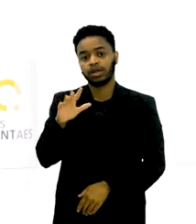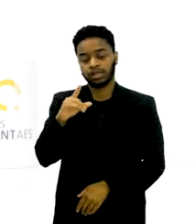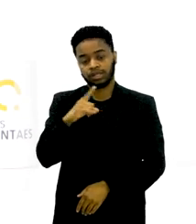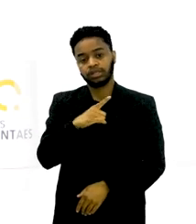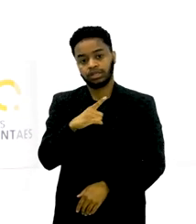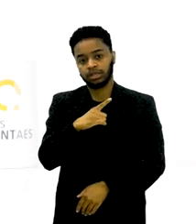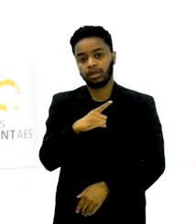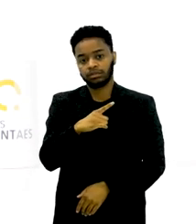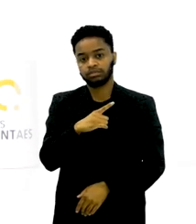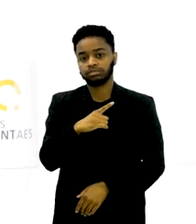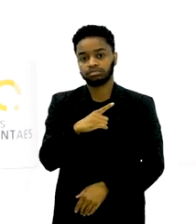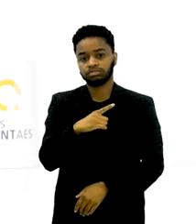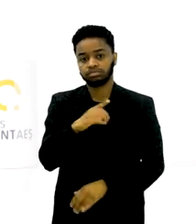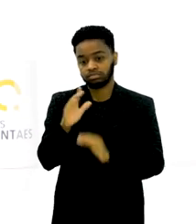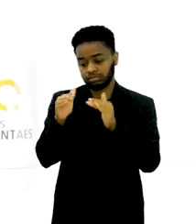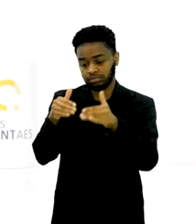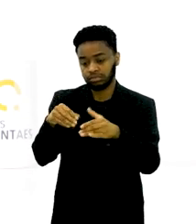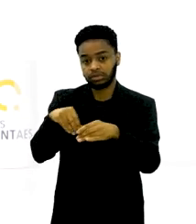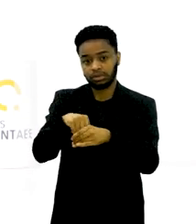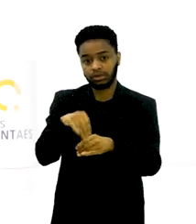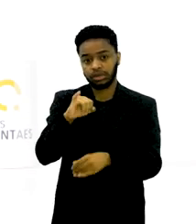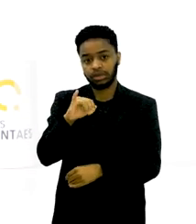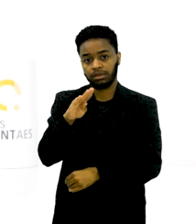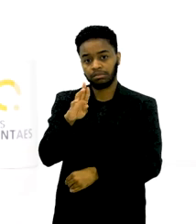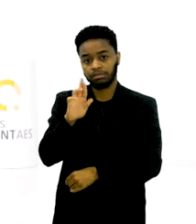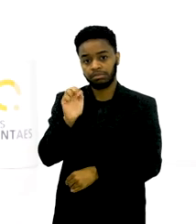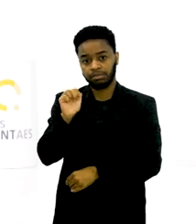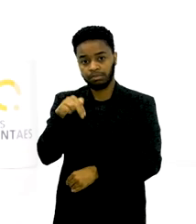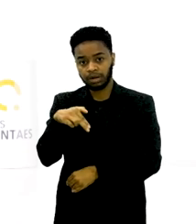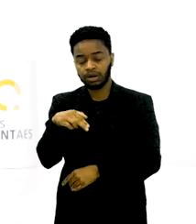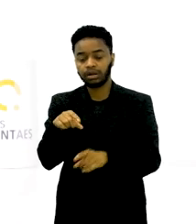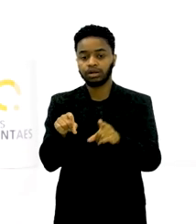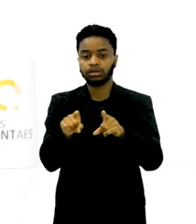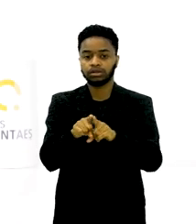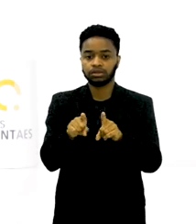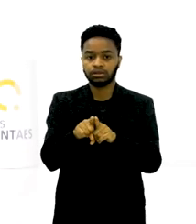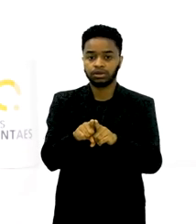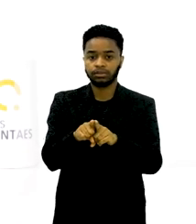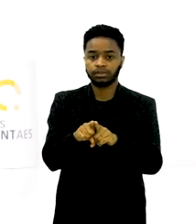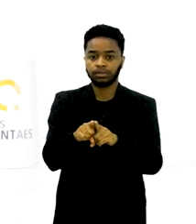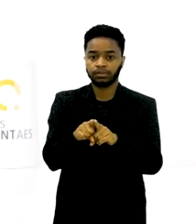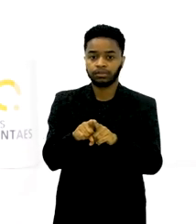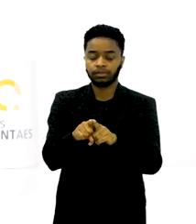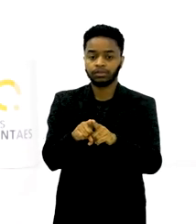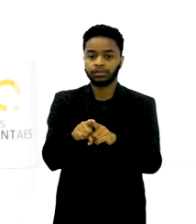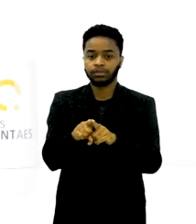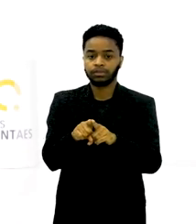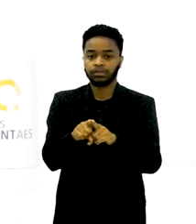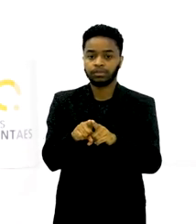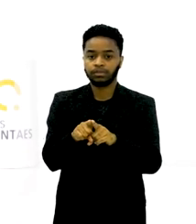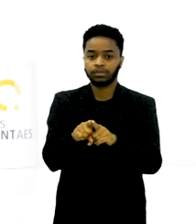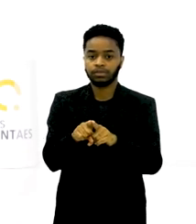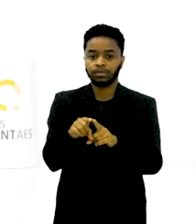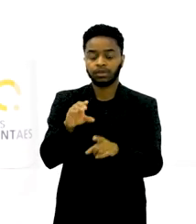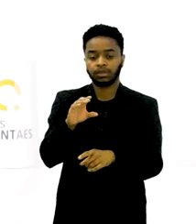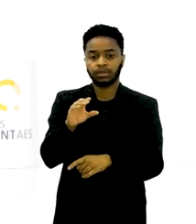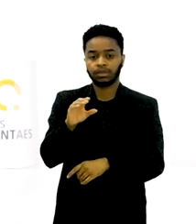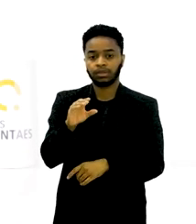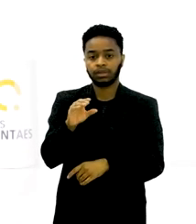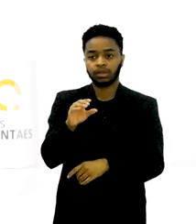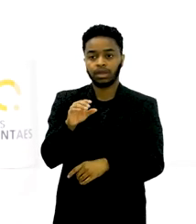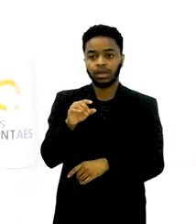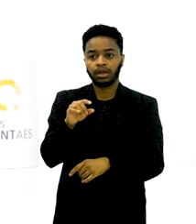tem recorte dentro dos órgãos do ibran dentro eh da própria Câmara eh como